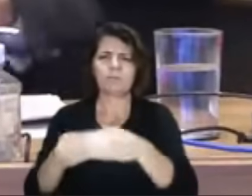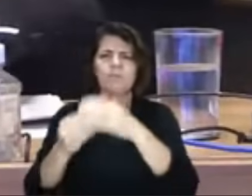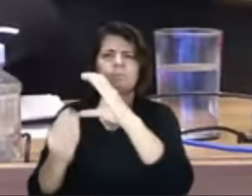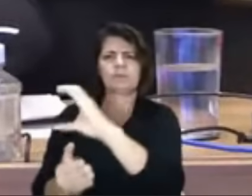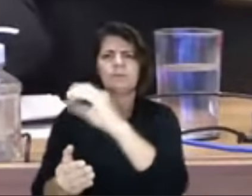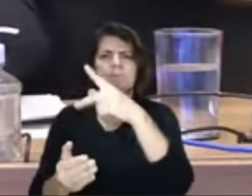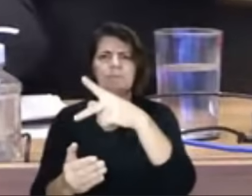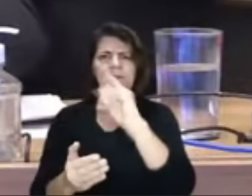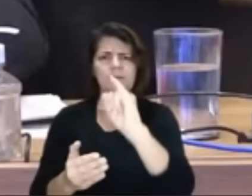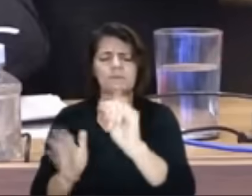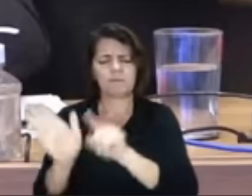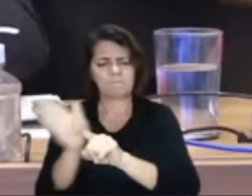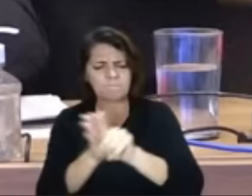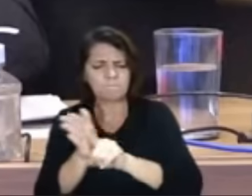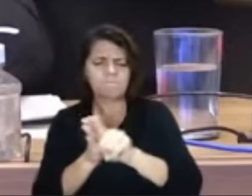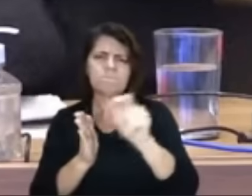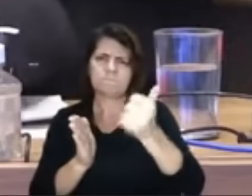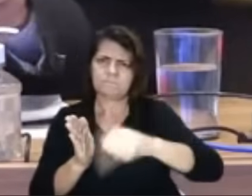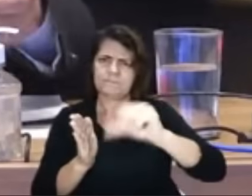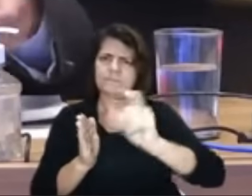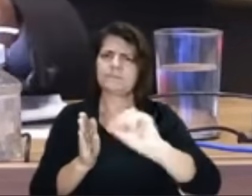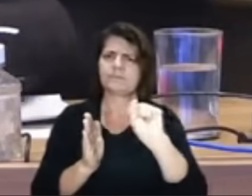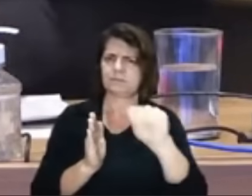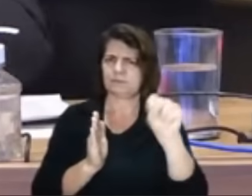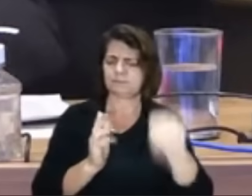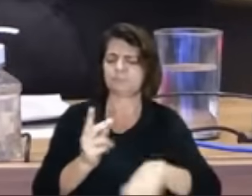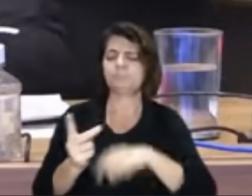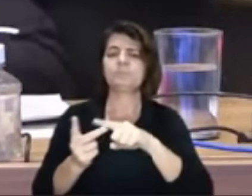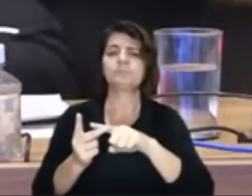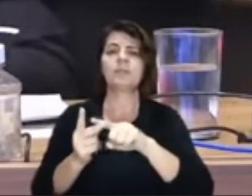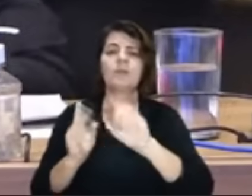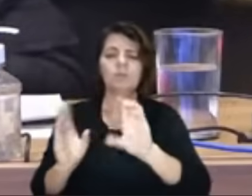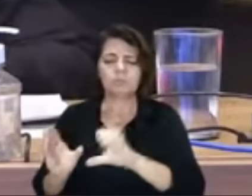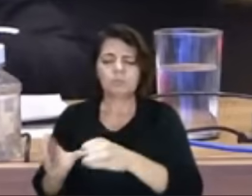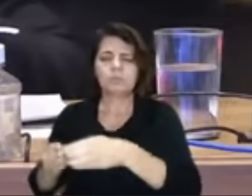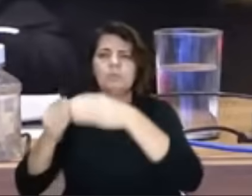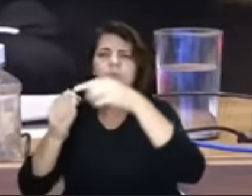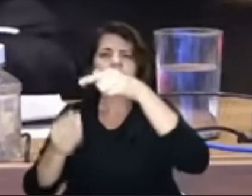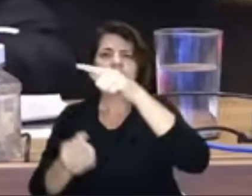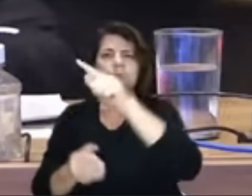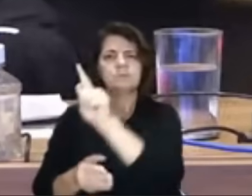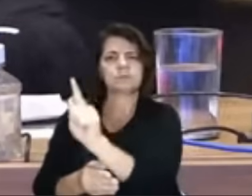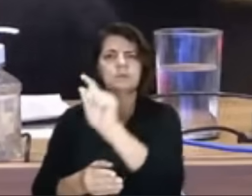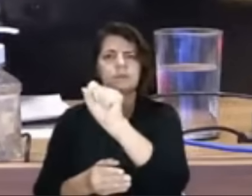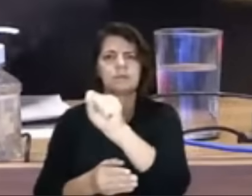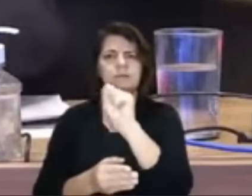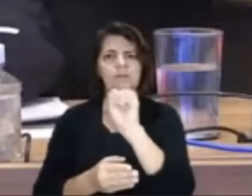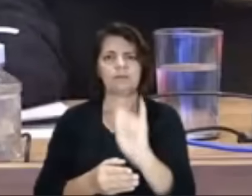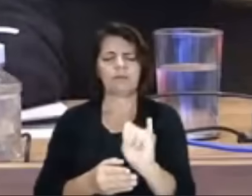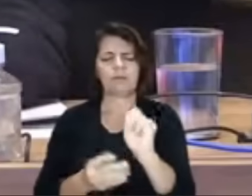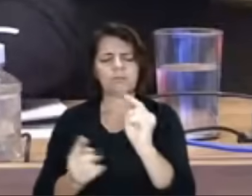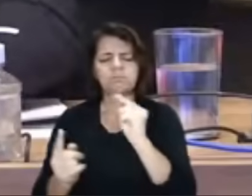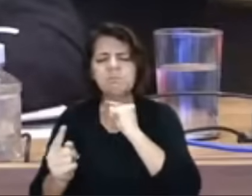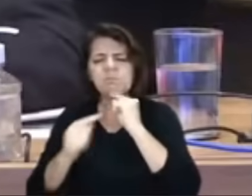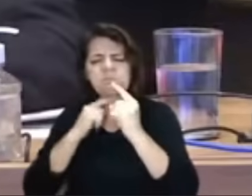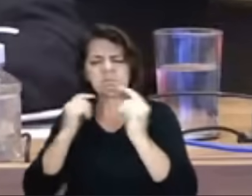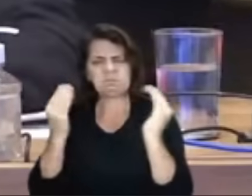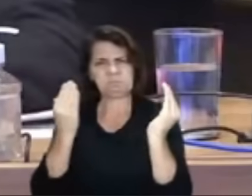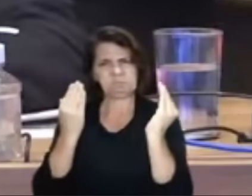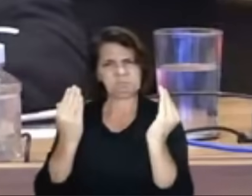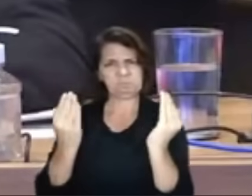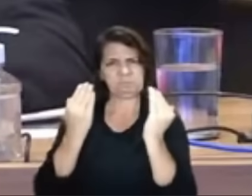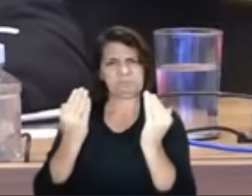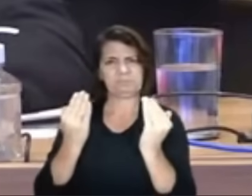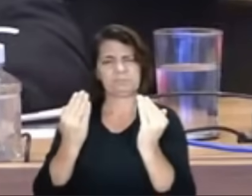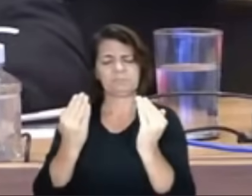Distrito Federal sobre a questão do GSI a gente tem algumas dúvidas né uma delas a relato